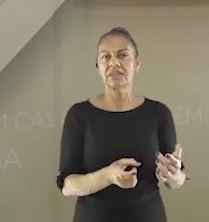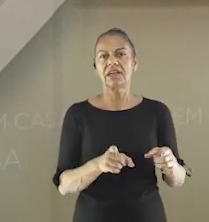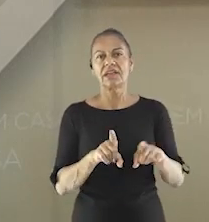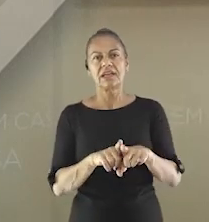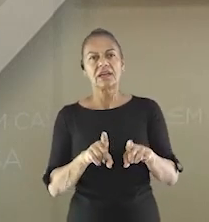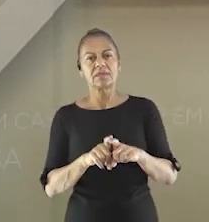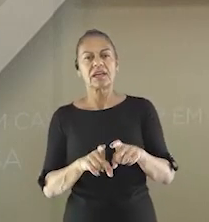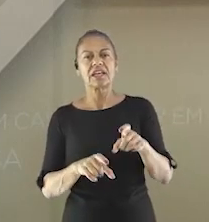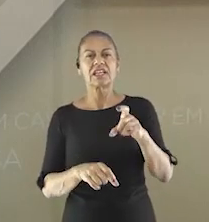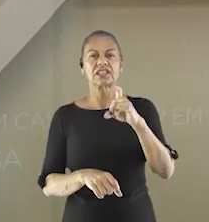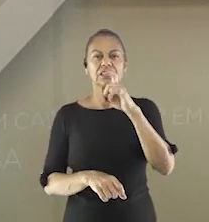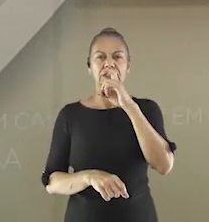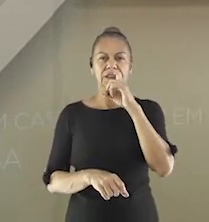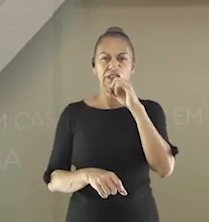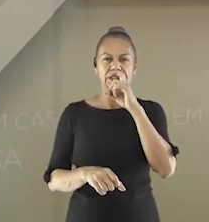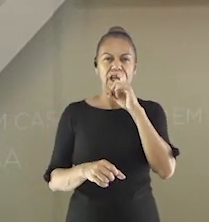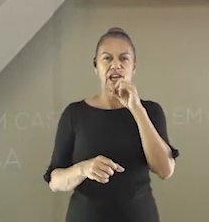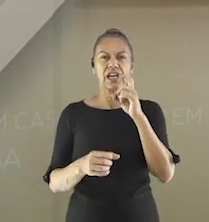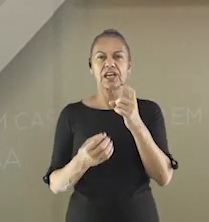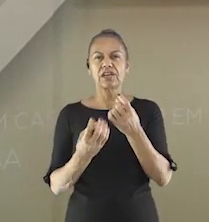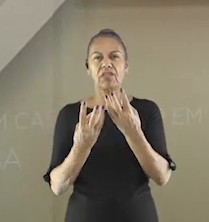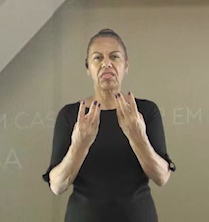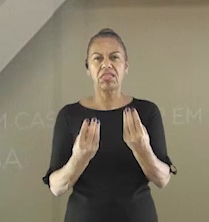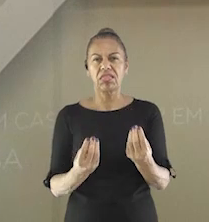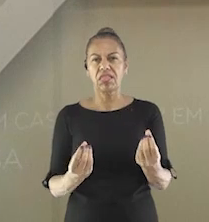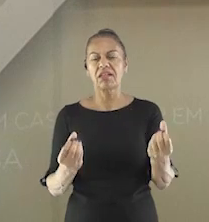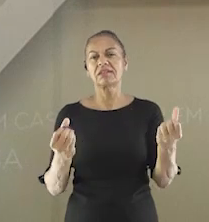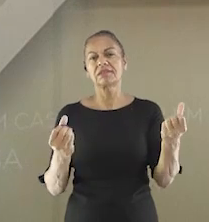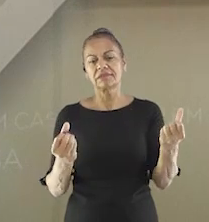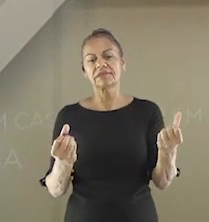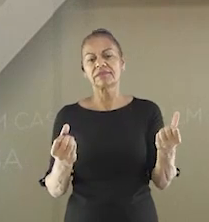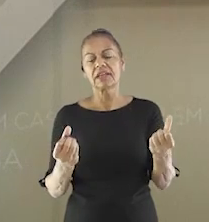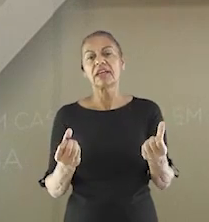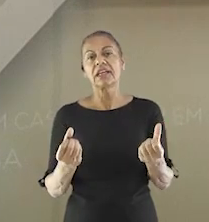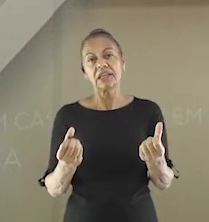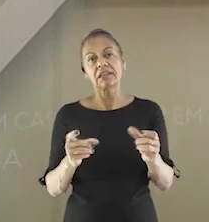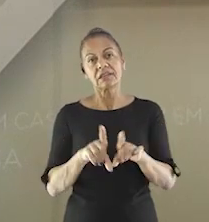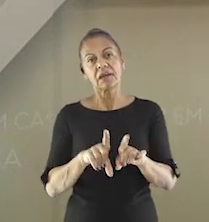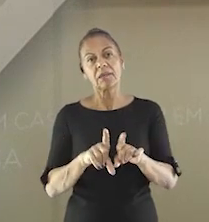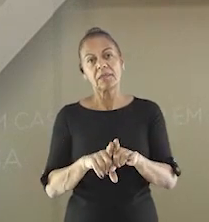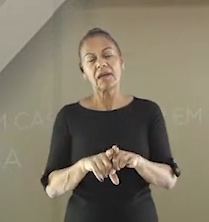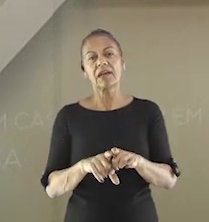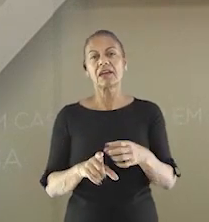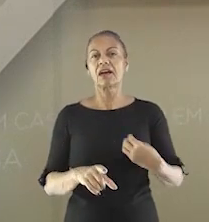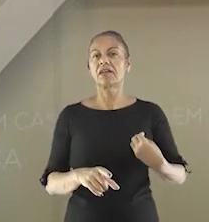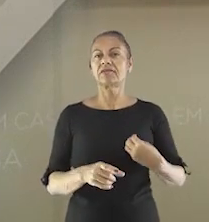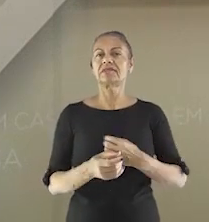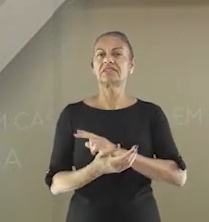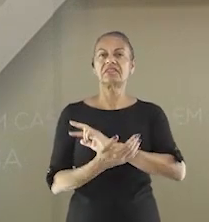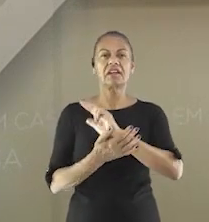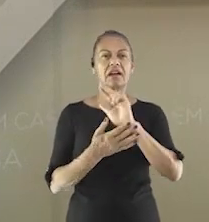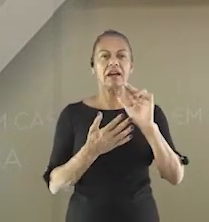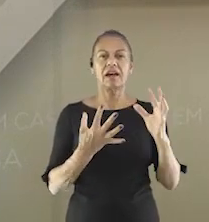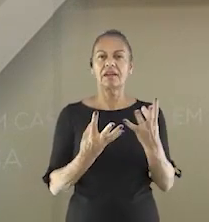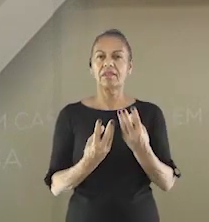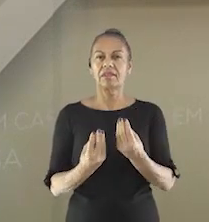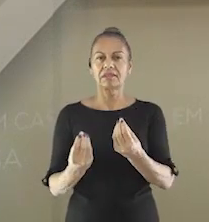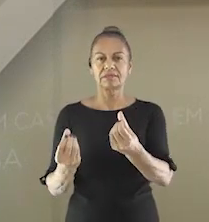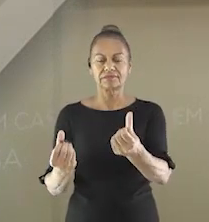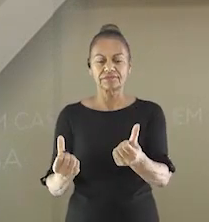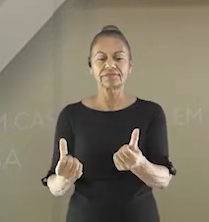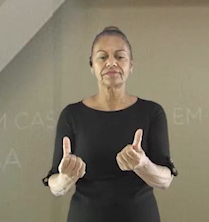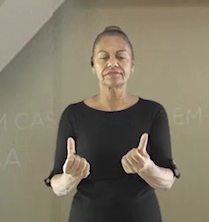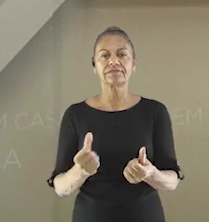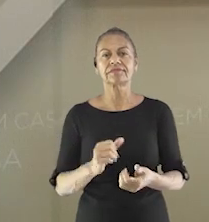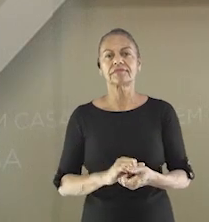geleiras e extinção de muitas espécies. E não sabemos se esses eventos, né, causados pelo homem são capazes de atrasar ou acelerar